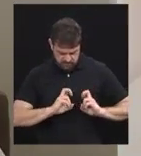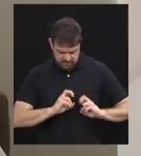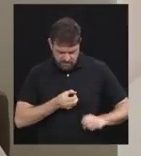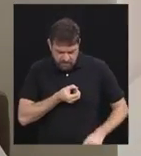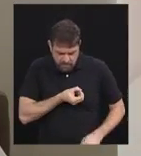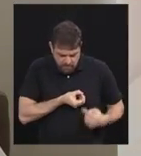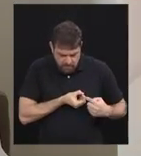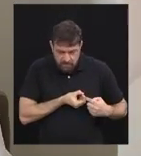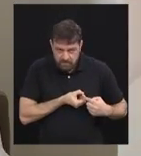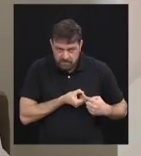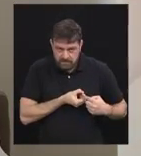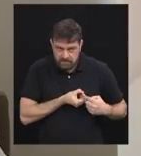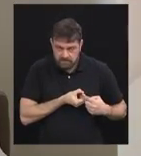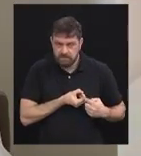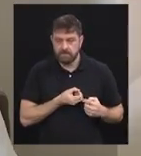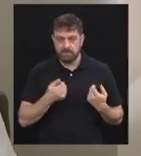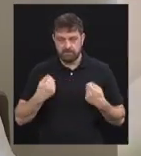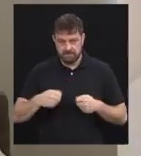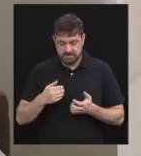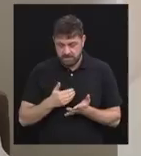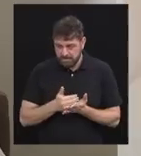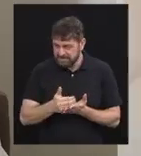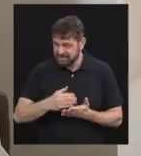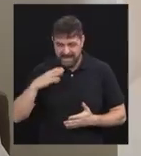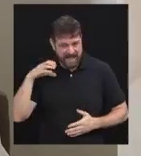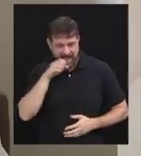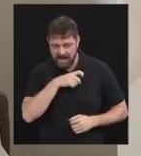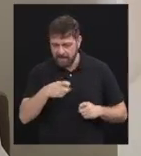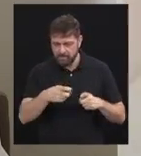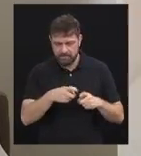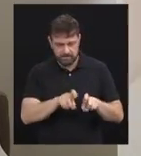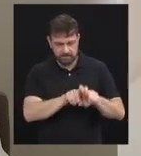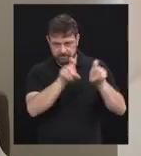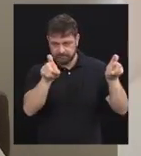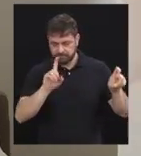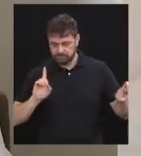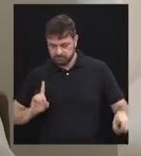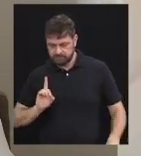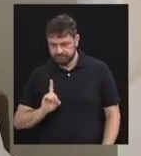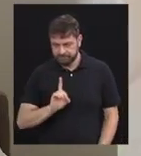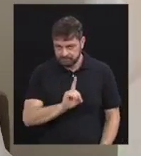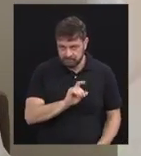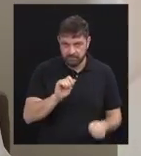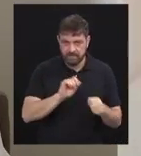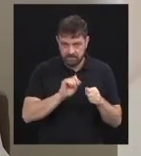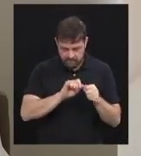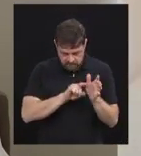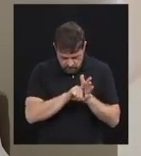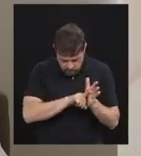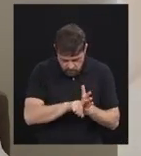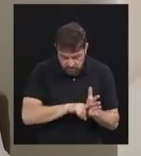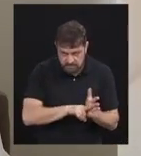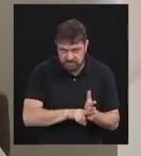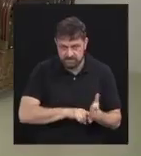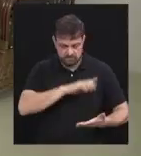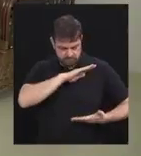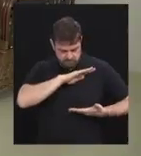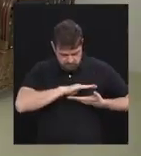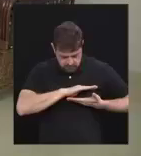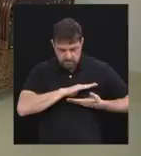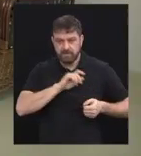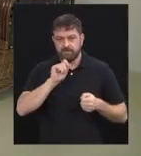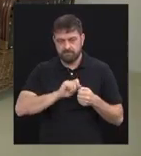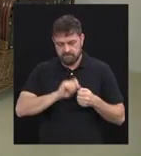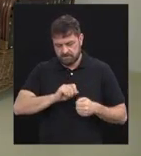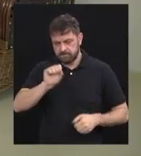alguma alteração mamária, essa deve procurar o ginecologista, mastologista e iniciar